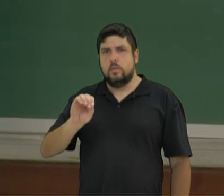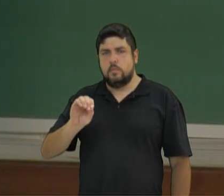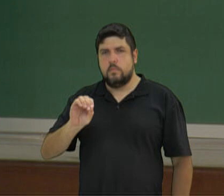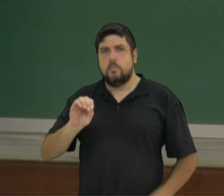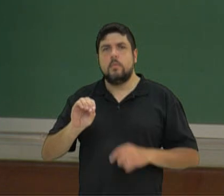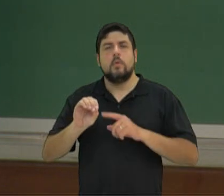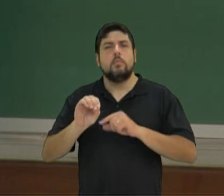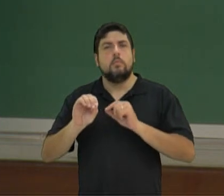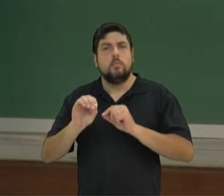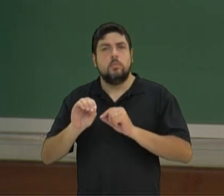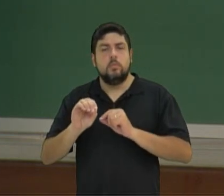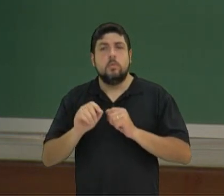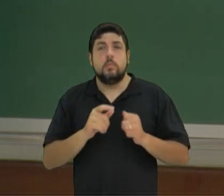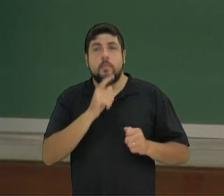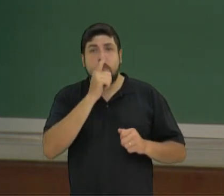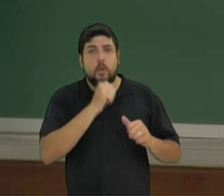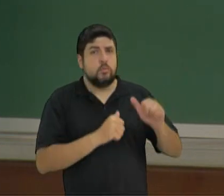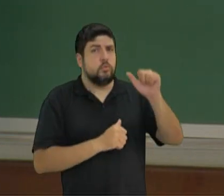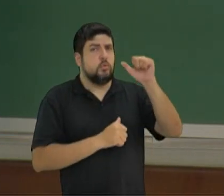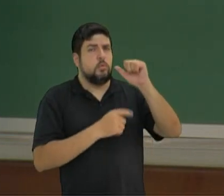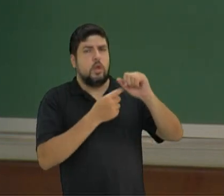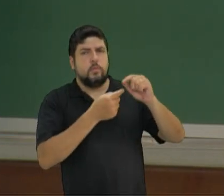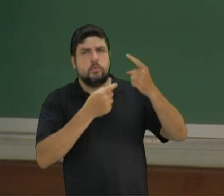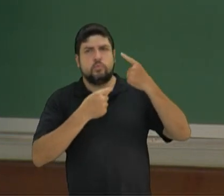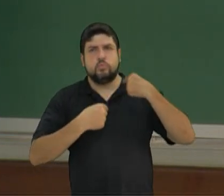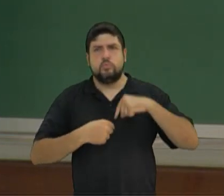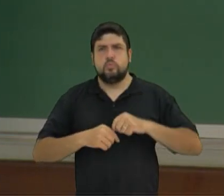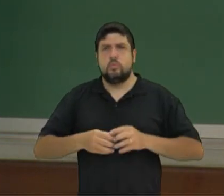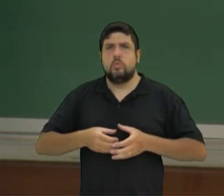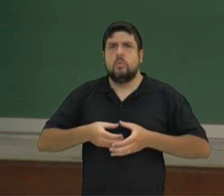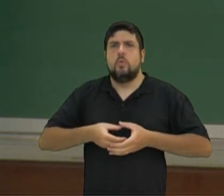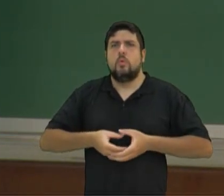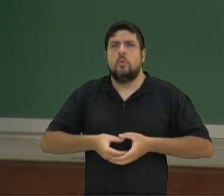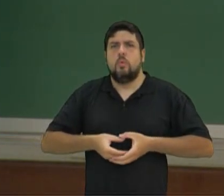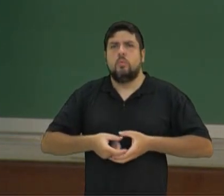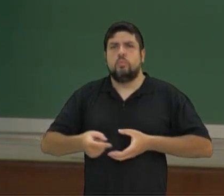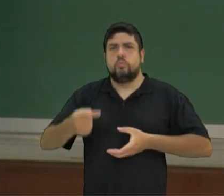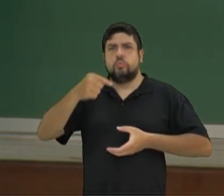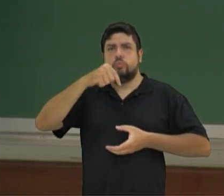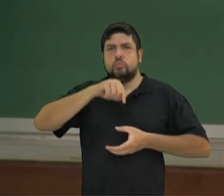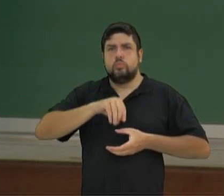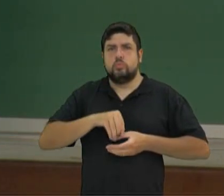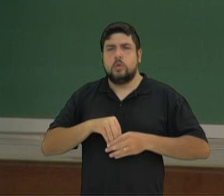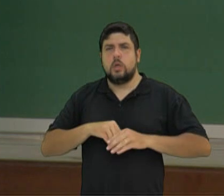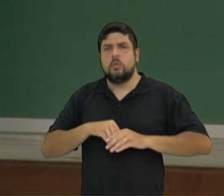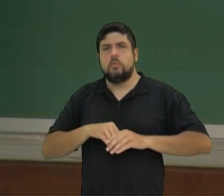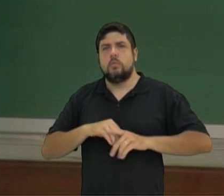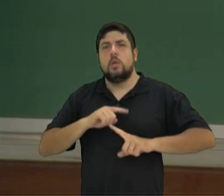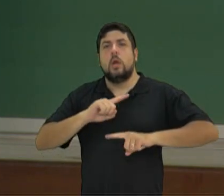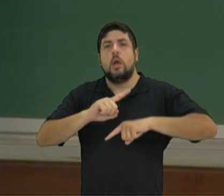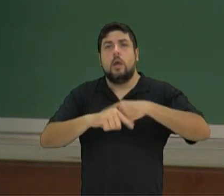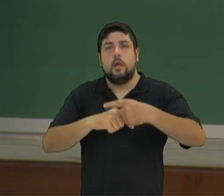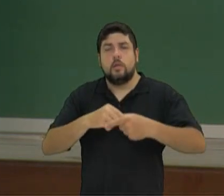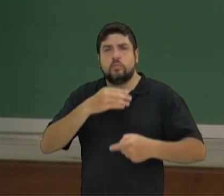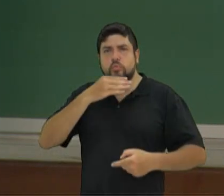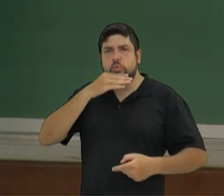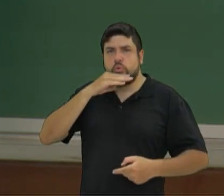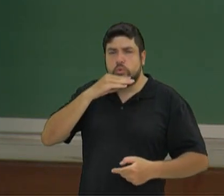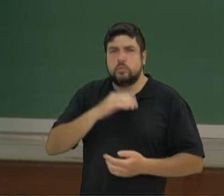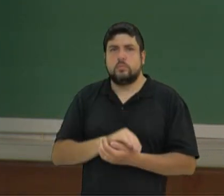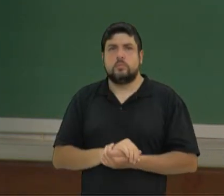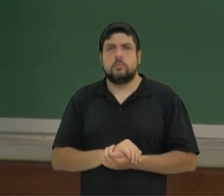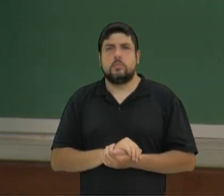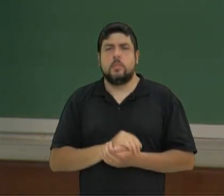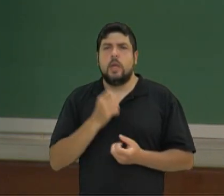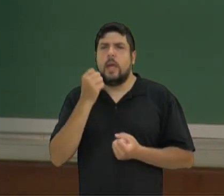coleta, armazena a nossa urina para posterior eliminação. Às vezes, você não tem um banheiro